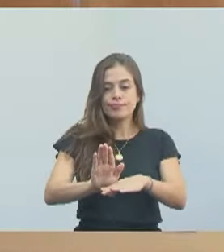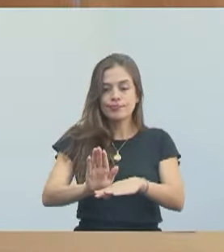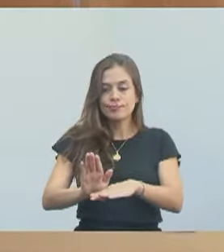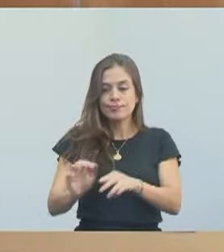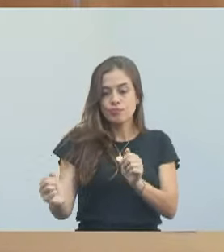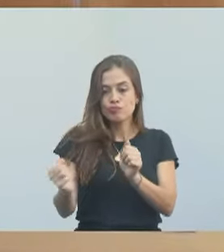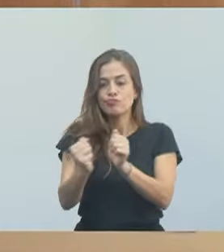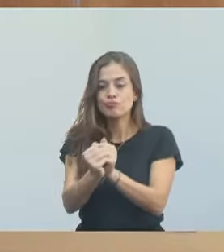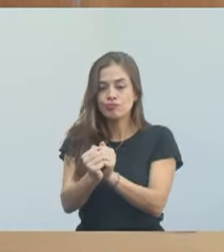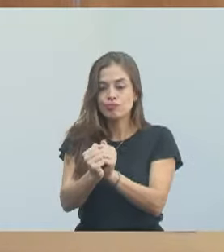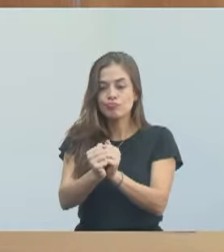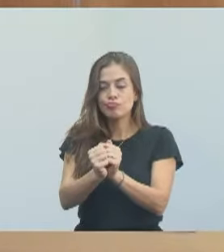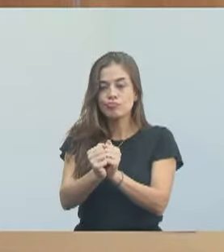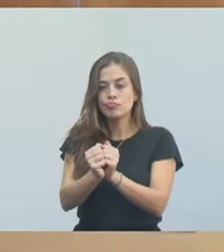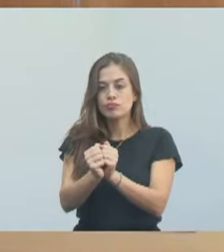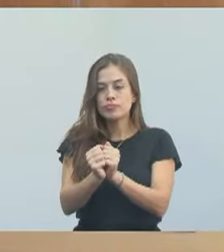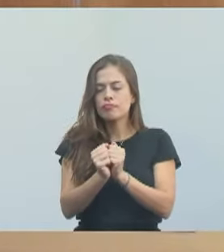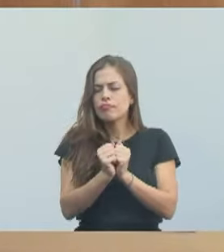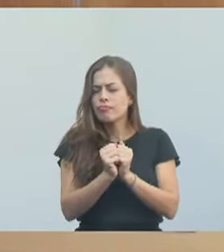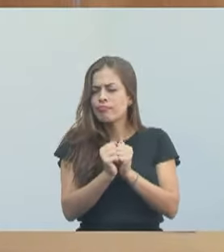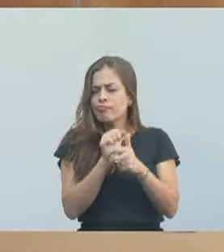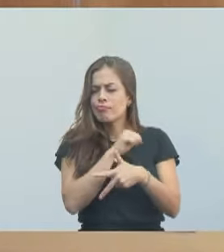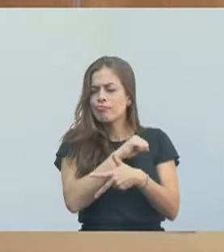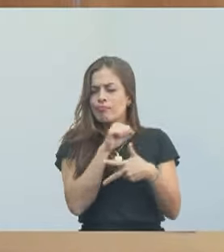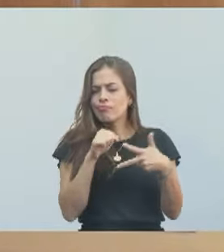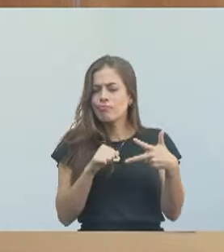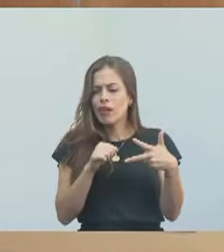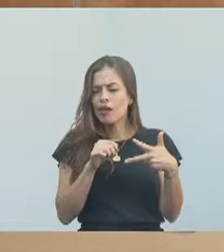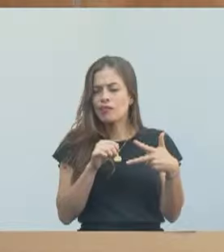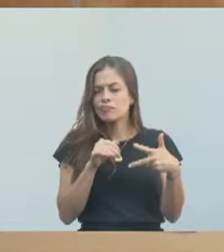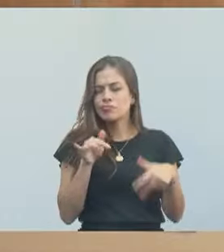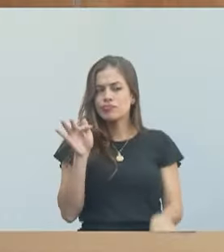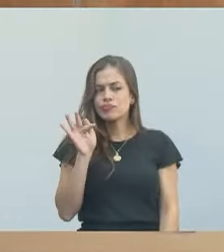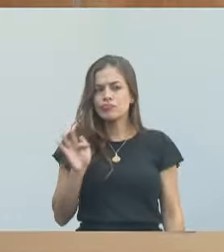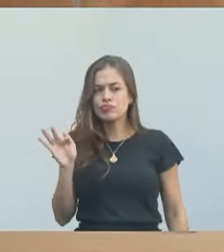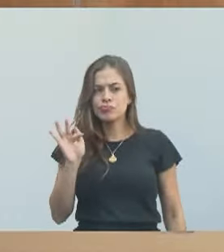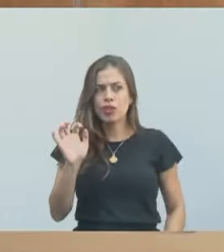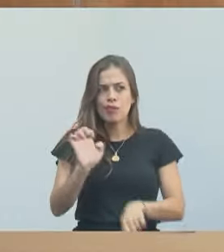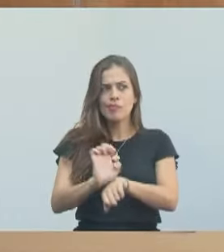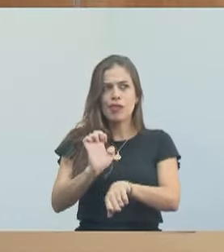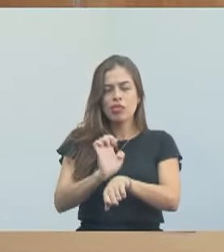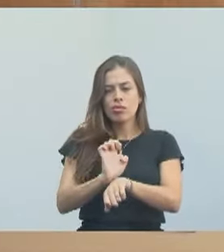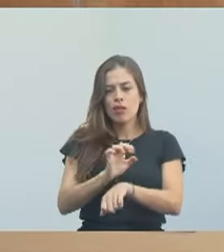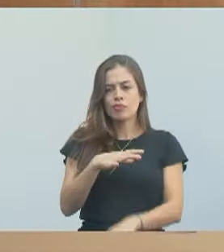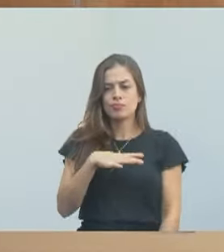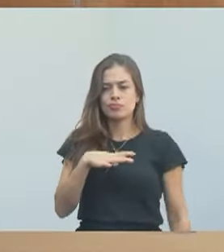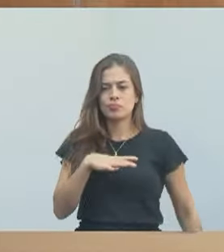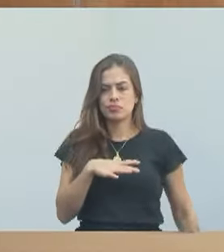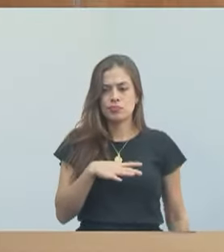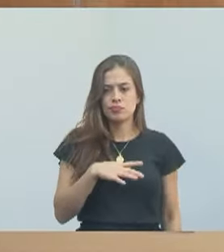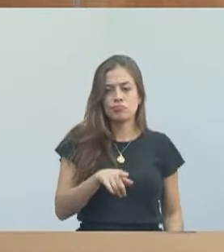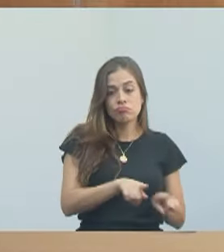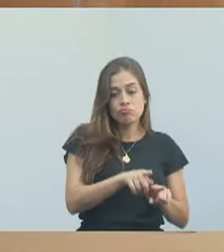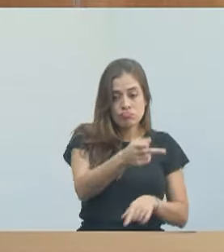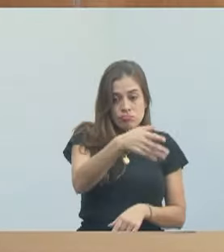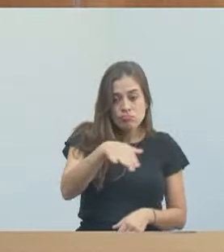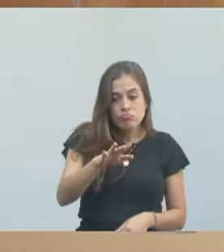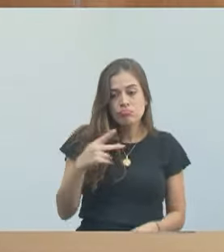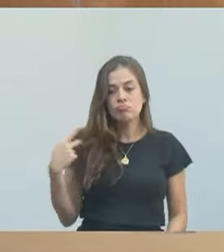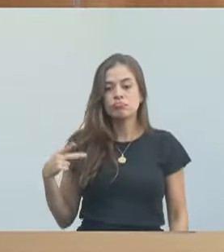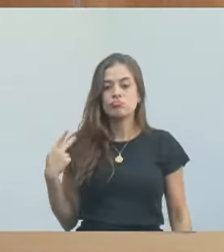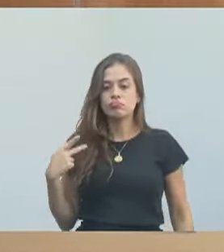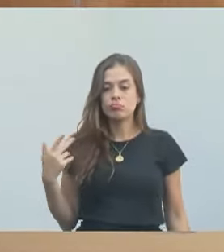junto ao poder público federal, estadual, municipal e dos vereadores dessa